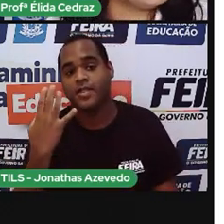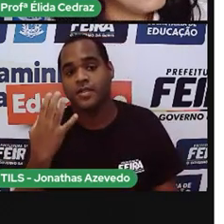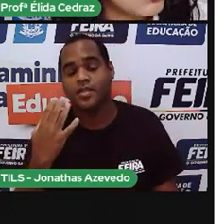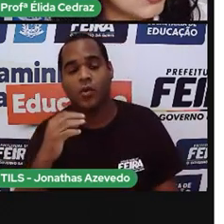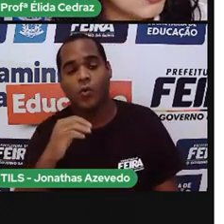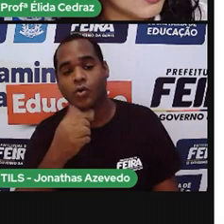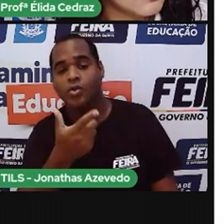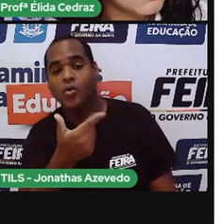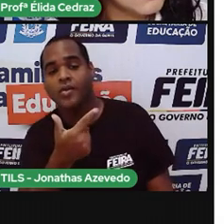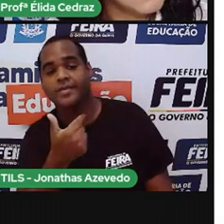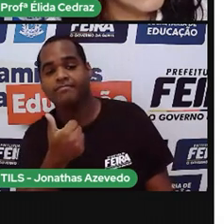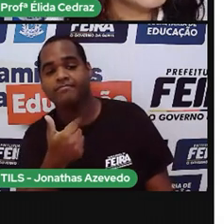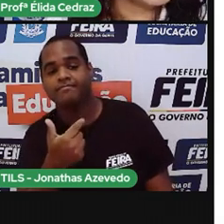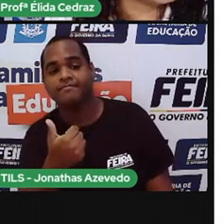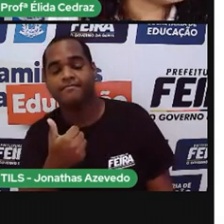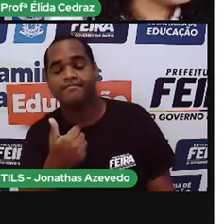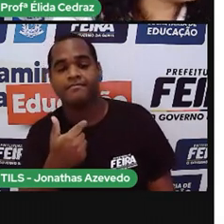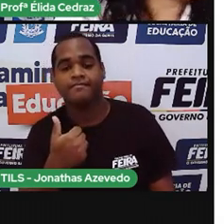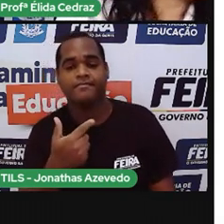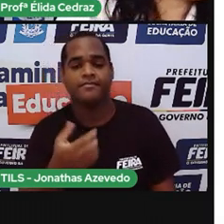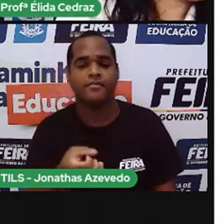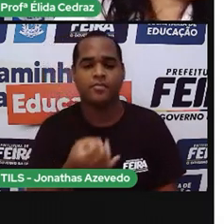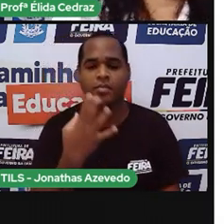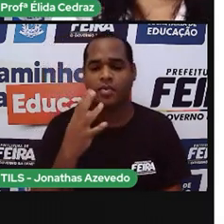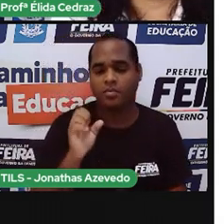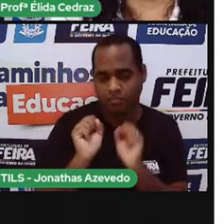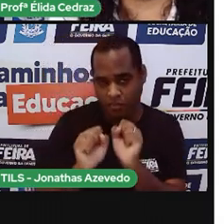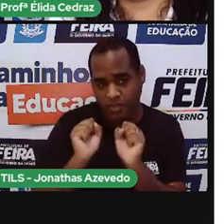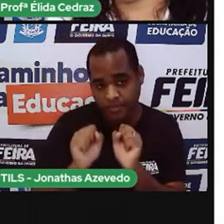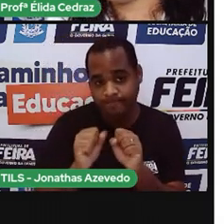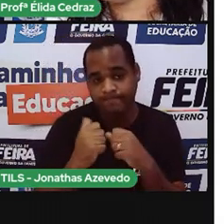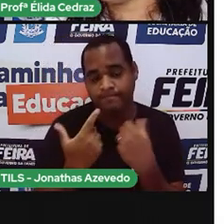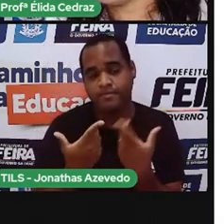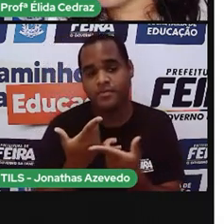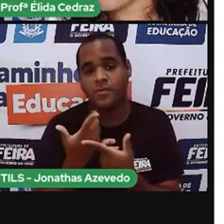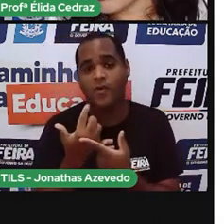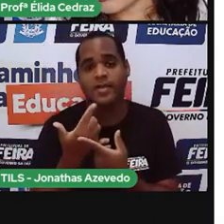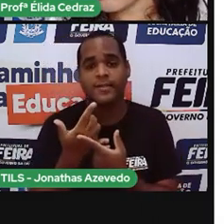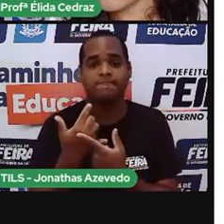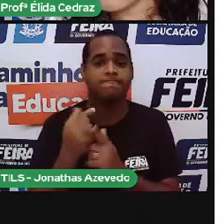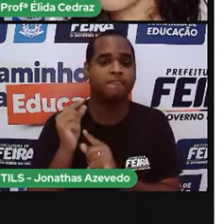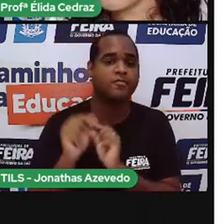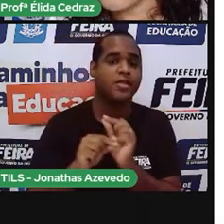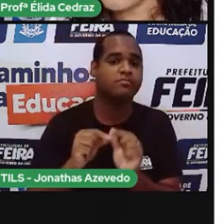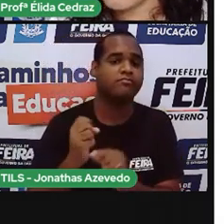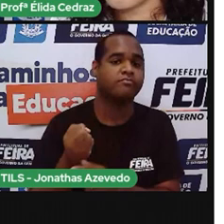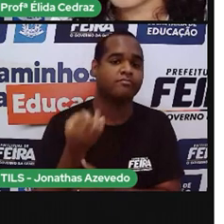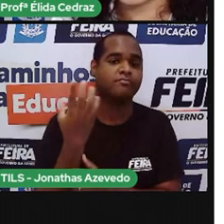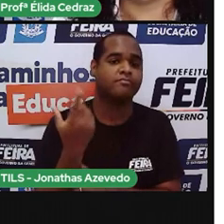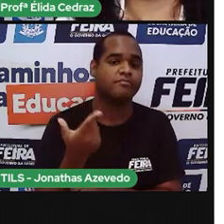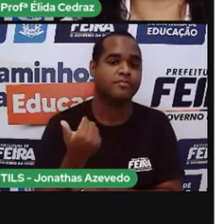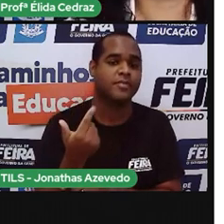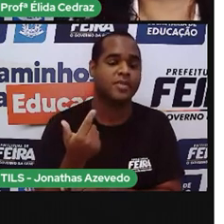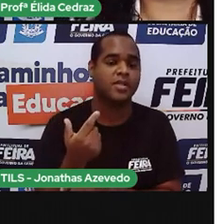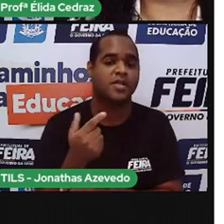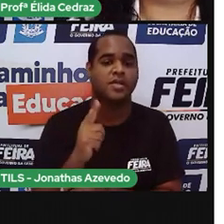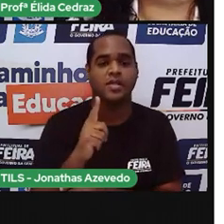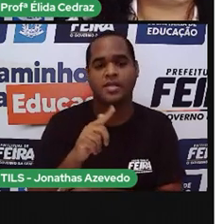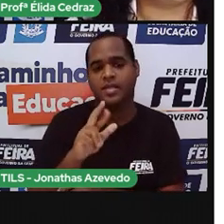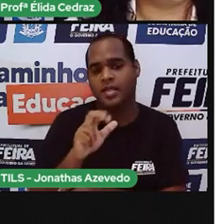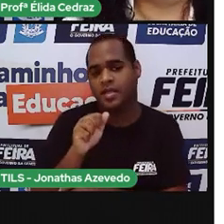e em dúzia? O que que a gente costuma comprar que é em dúzia?